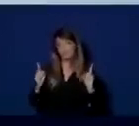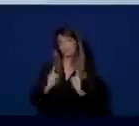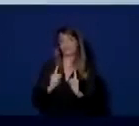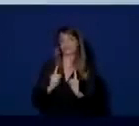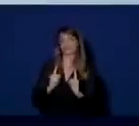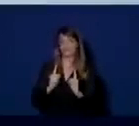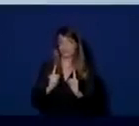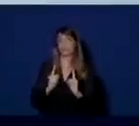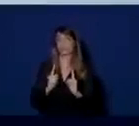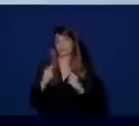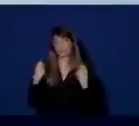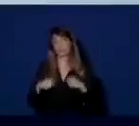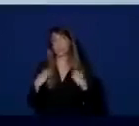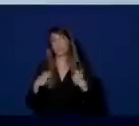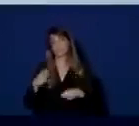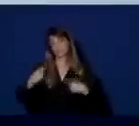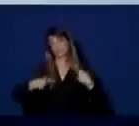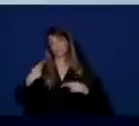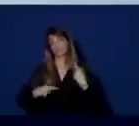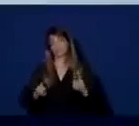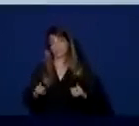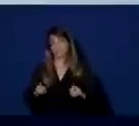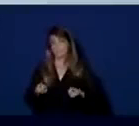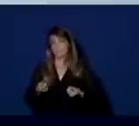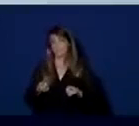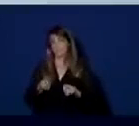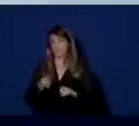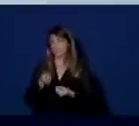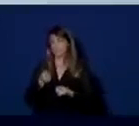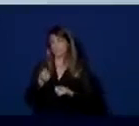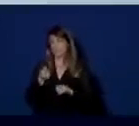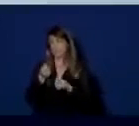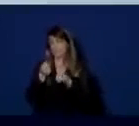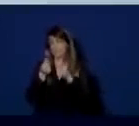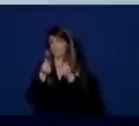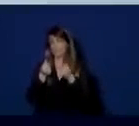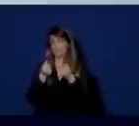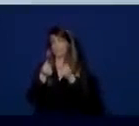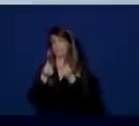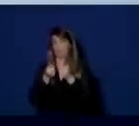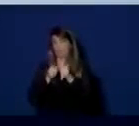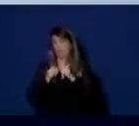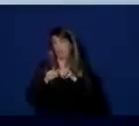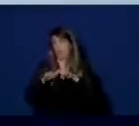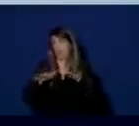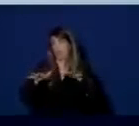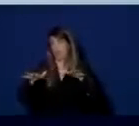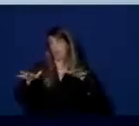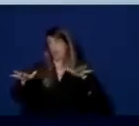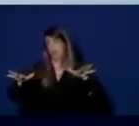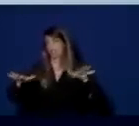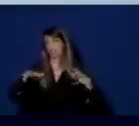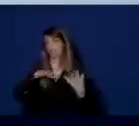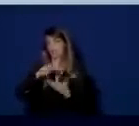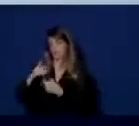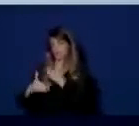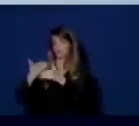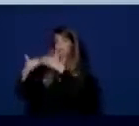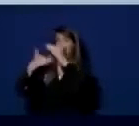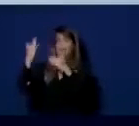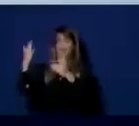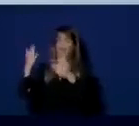você ainda vai ter uma política monetária muito expansionista no mundo desenvolvido, o